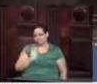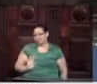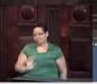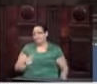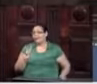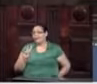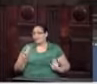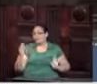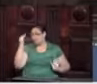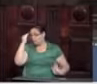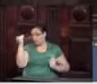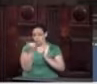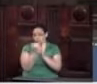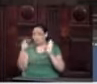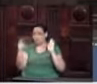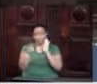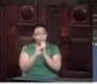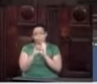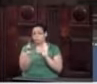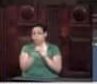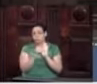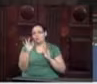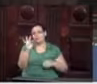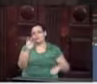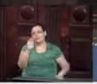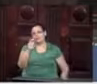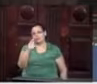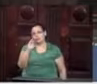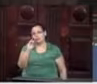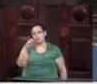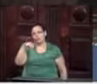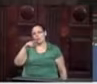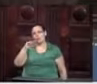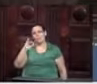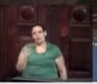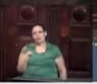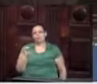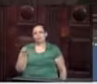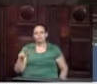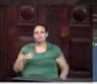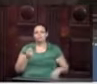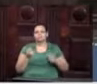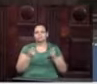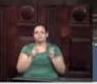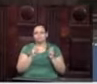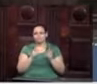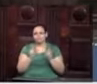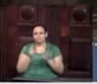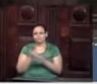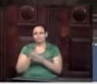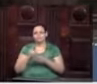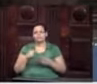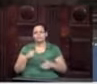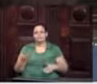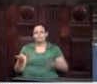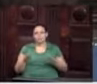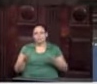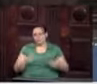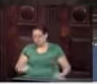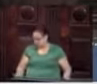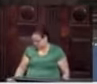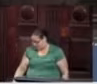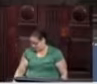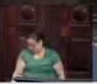a Constituição, a FEComércio está financiando. Agora dizem que a